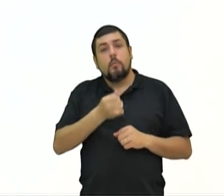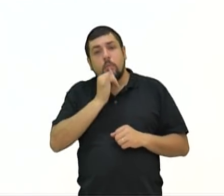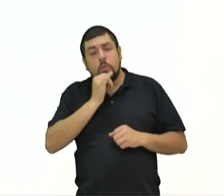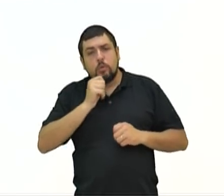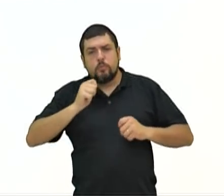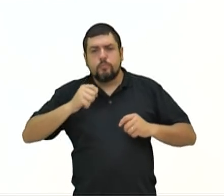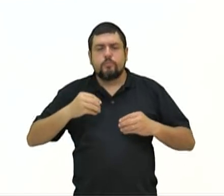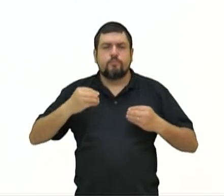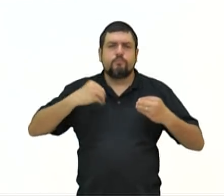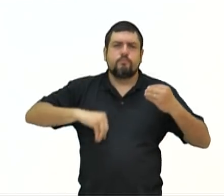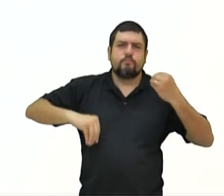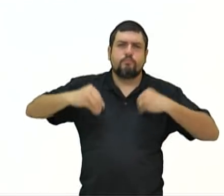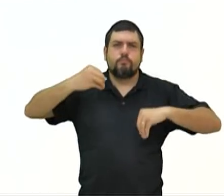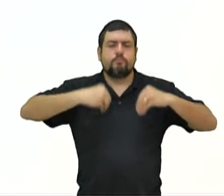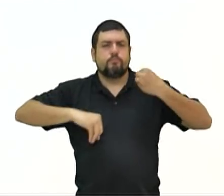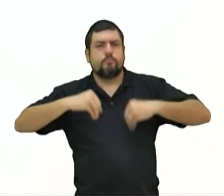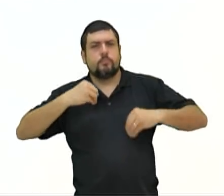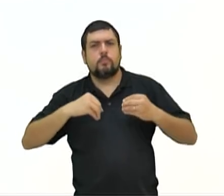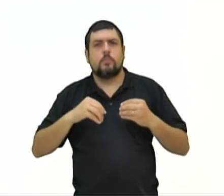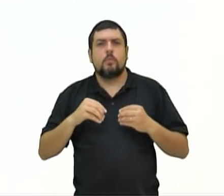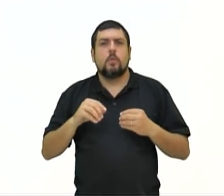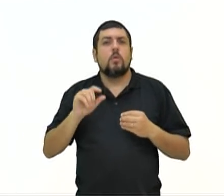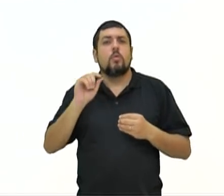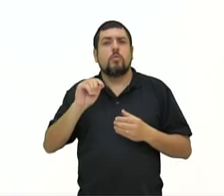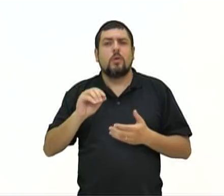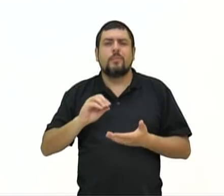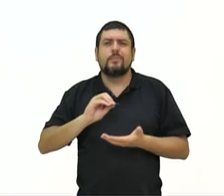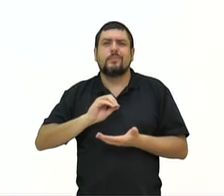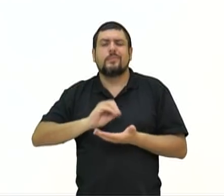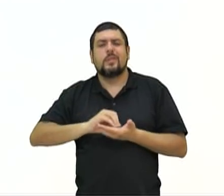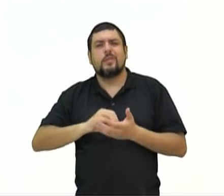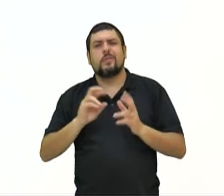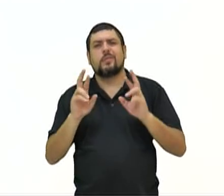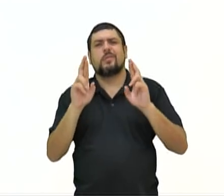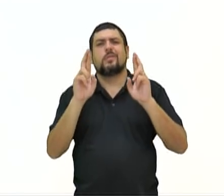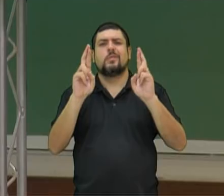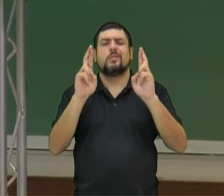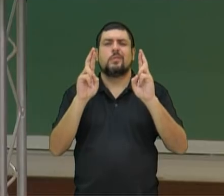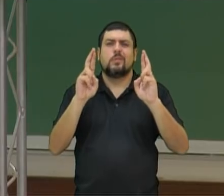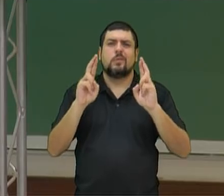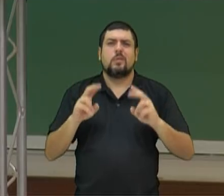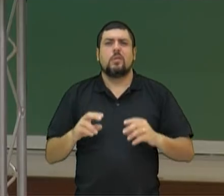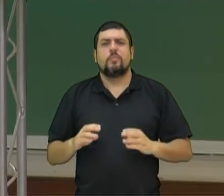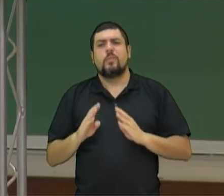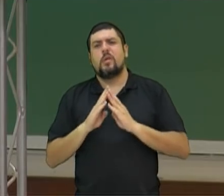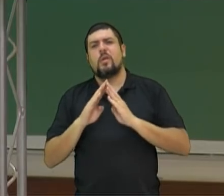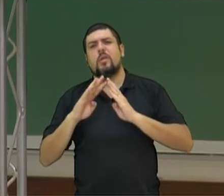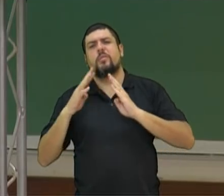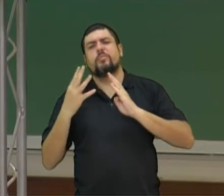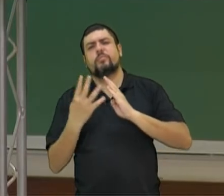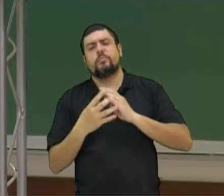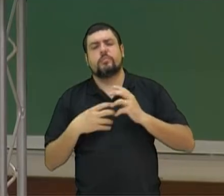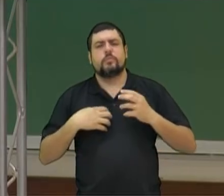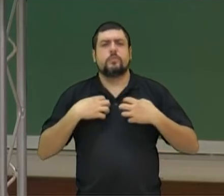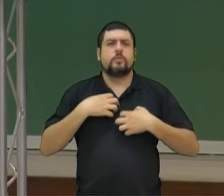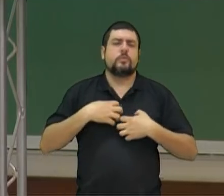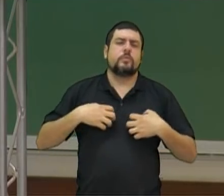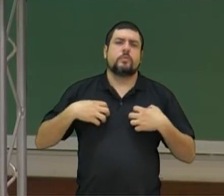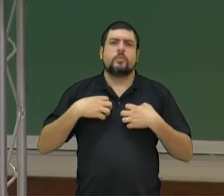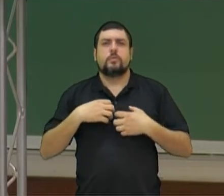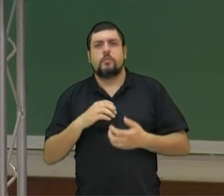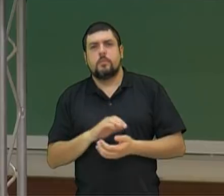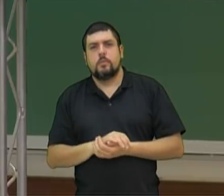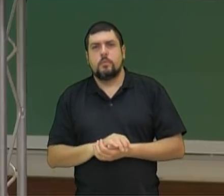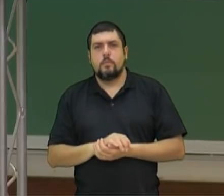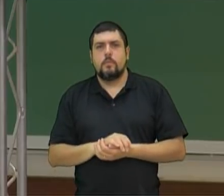exemplo, é comum haver o quê? Um sentimento de falta de esperança, de isolamento. Então, infelizmente, algumas pessoas passam